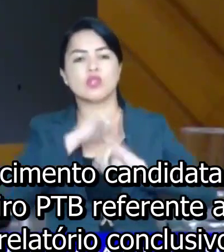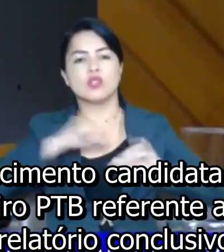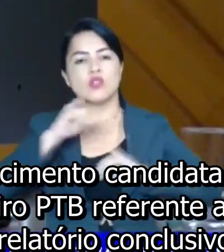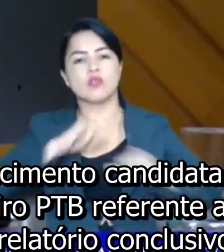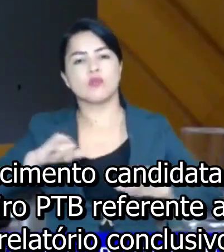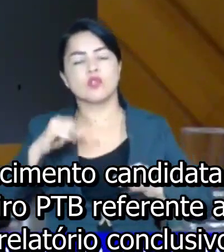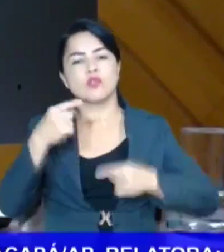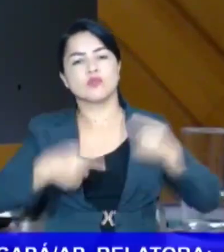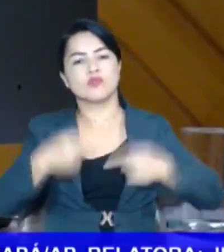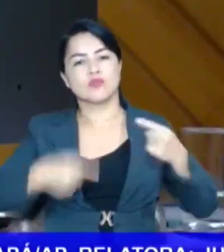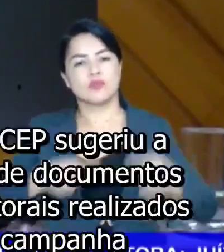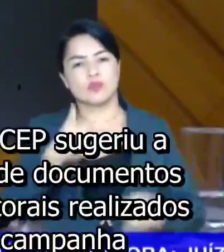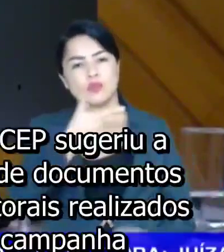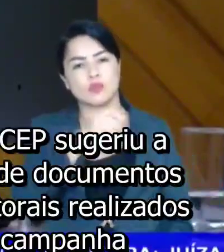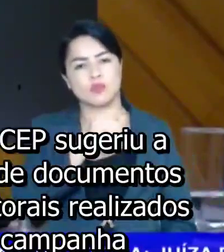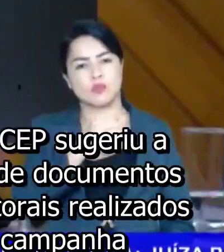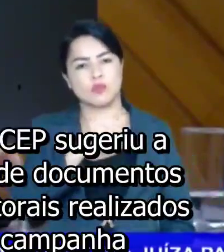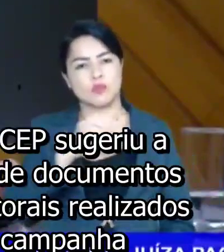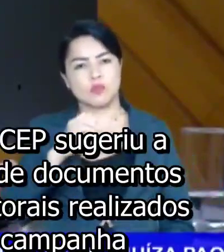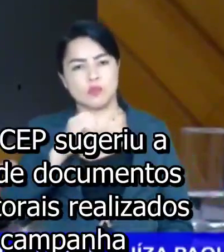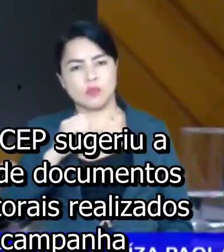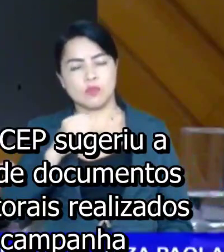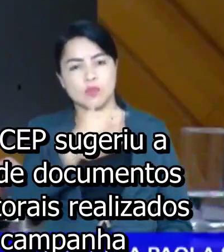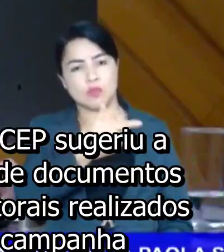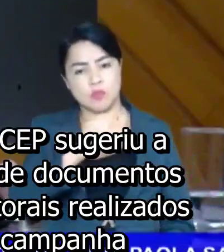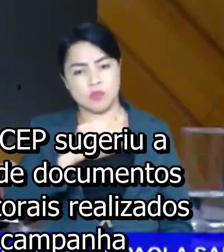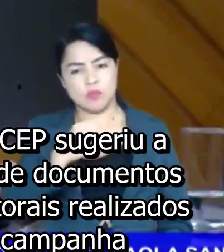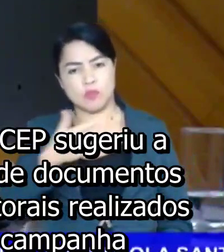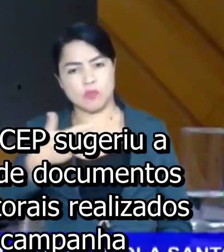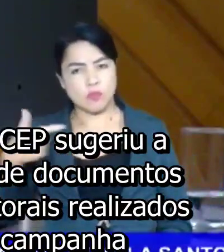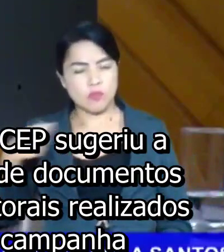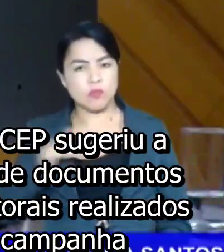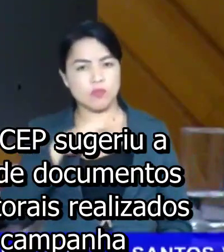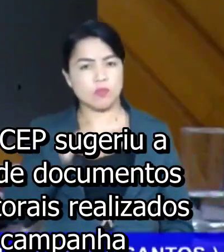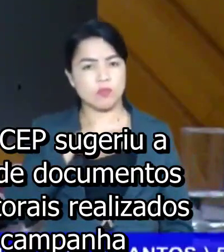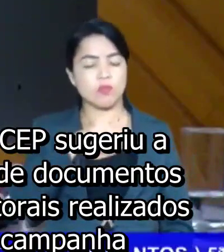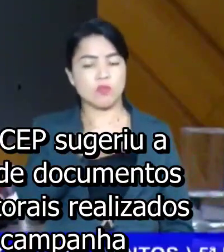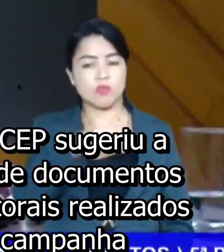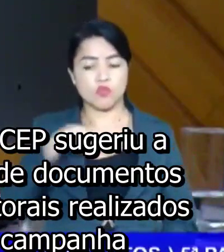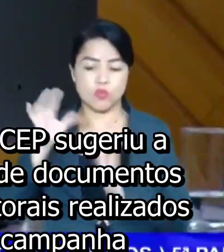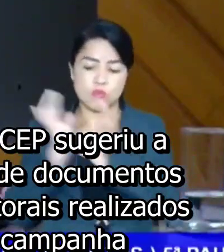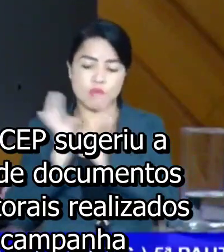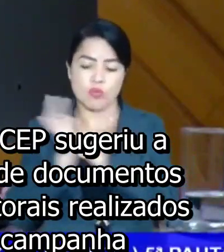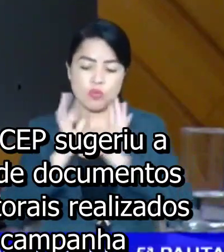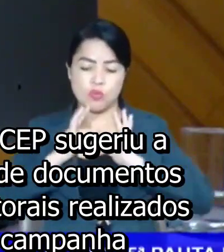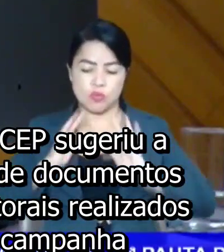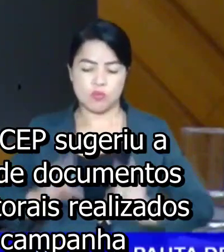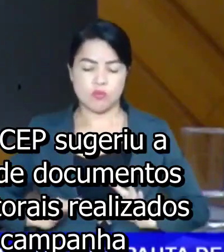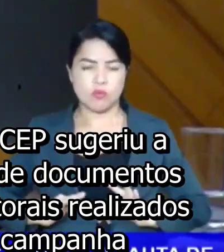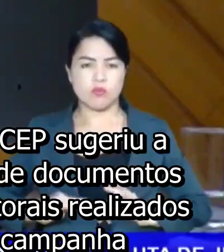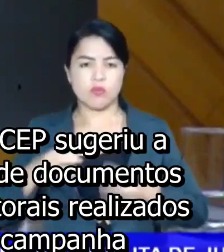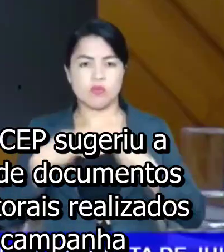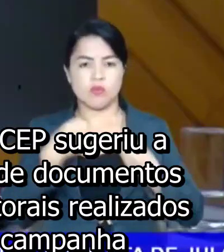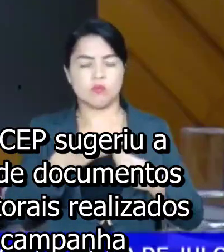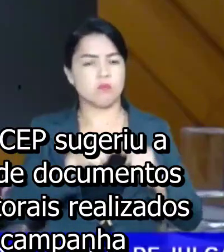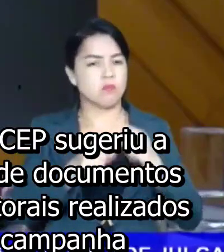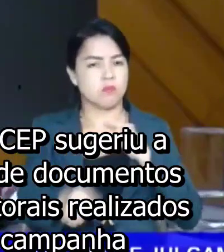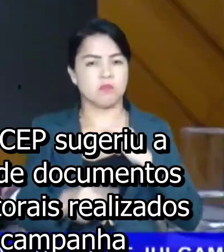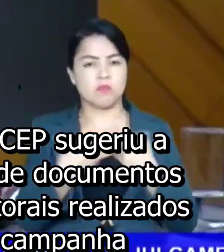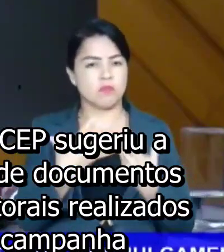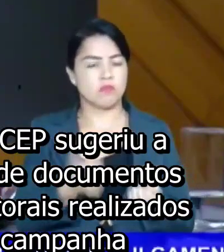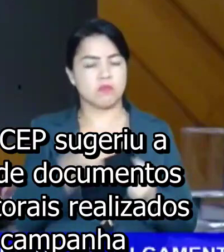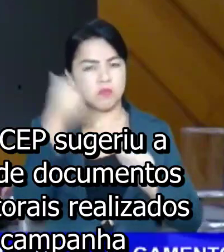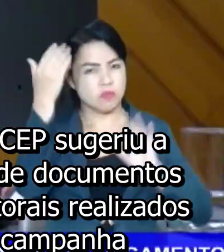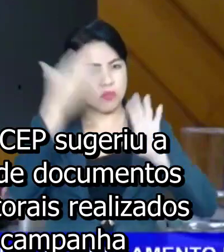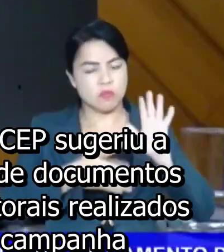Em relatório conclusivo, o Núcleo de Análise de Contas Eleitorais e Partidárias, NACEP, sugeriu a desaprovação das contas em